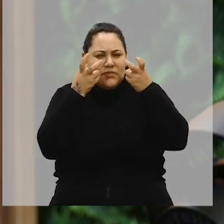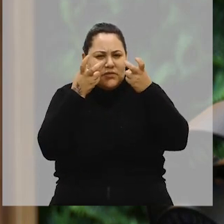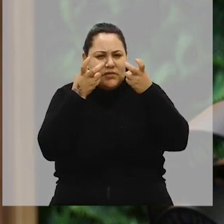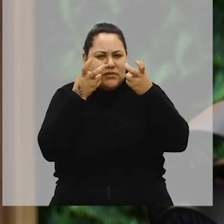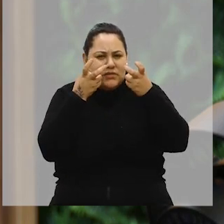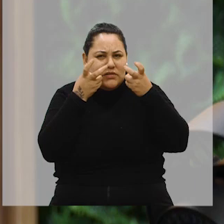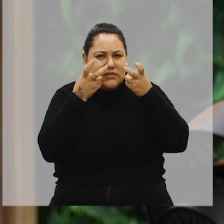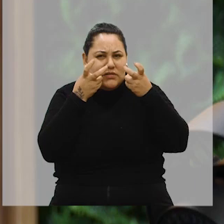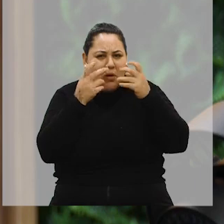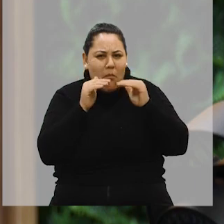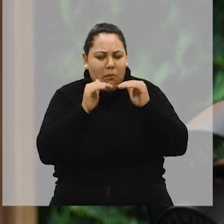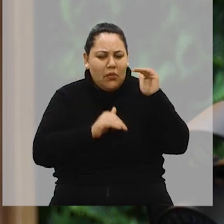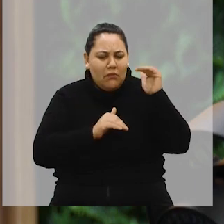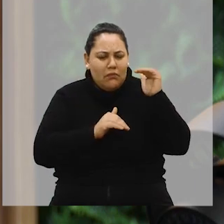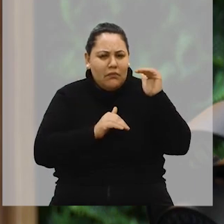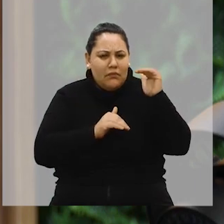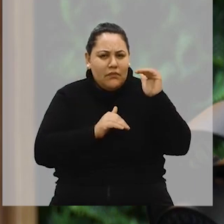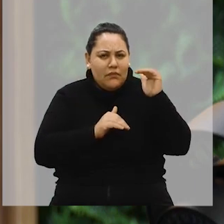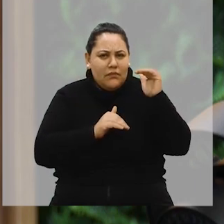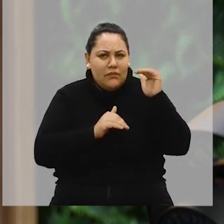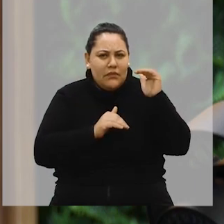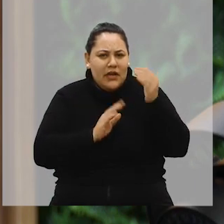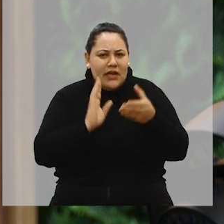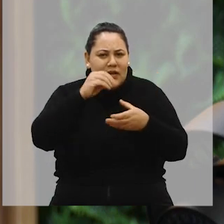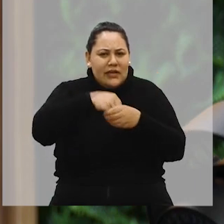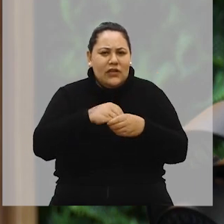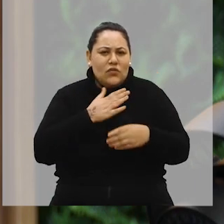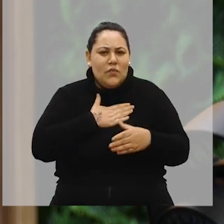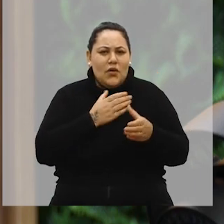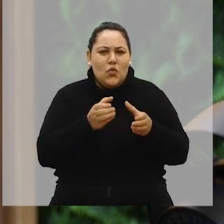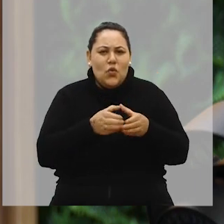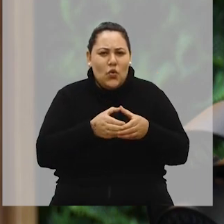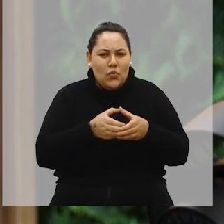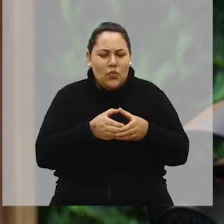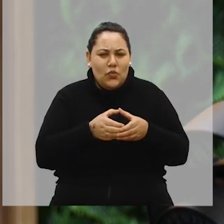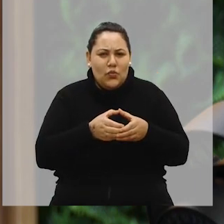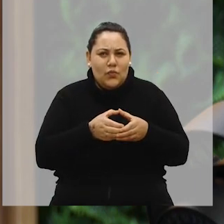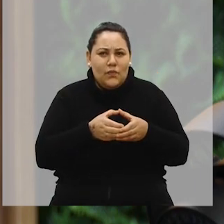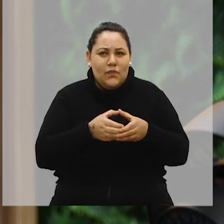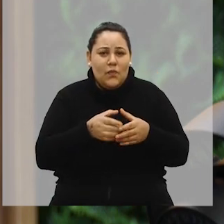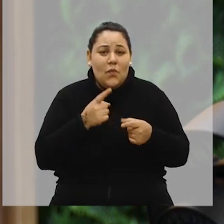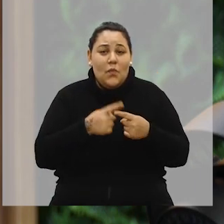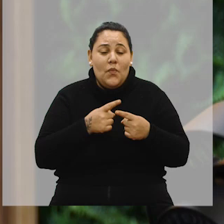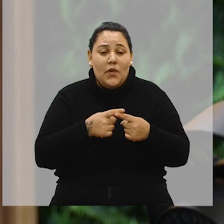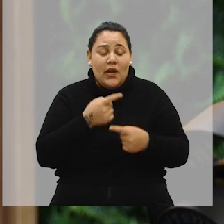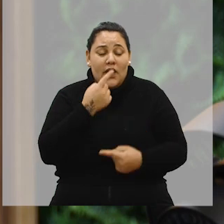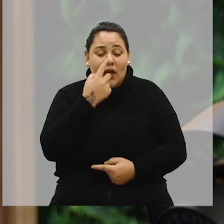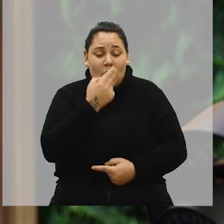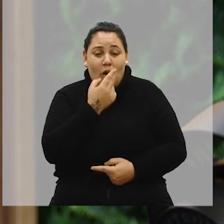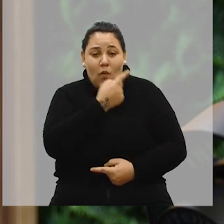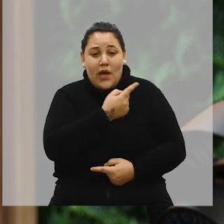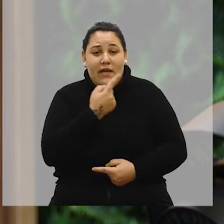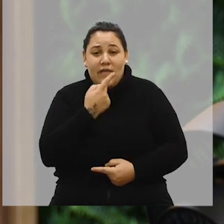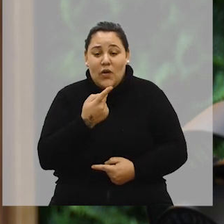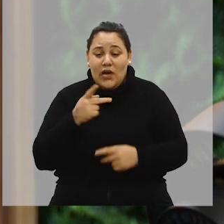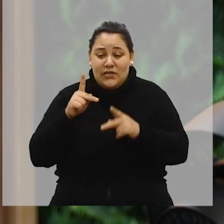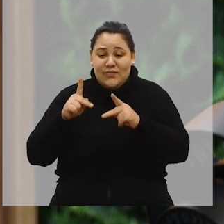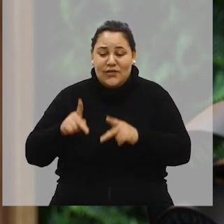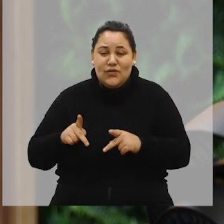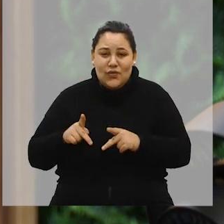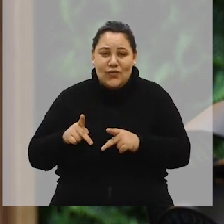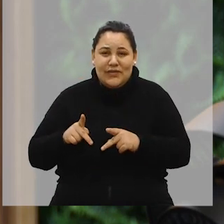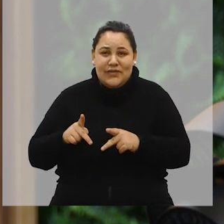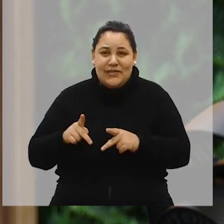uma disparidade muito grande dentro da minha turma e entre as pessoas, porque justamente isso que o Marcelo comentou, das pessoas